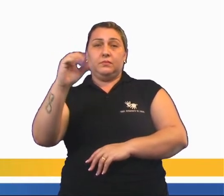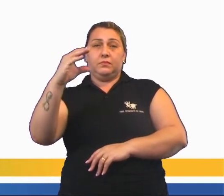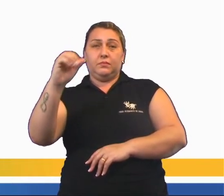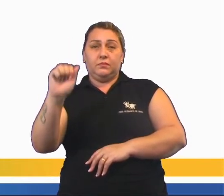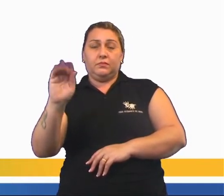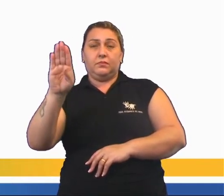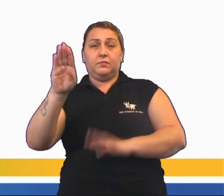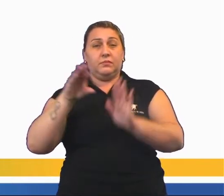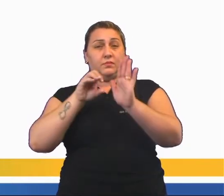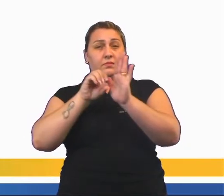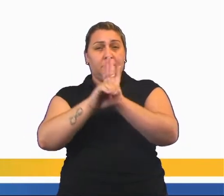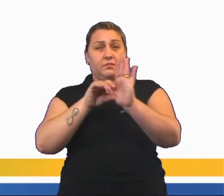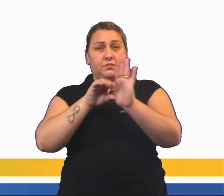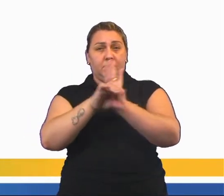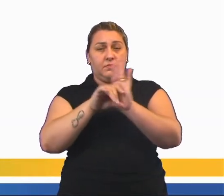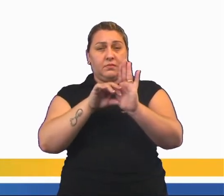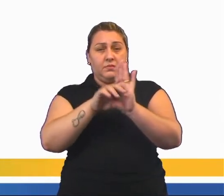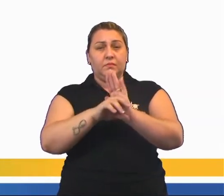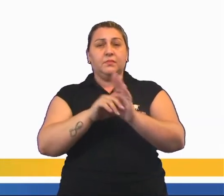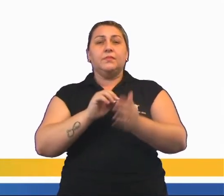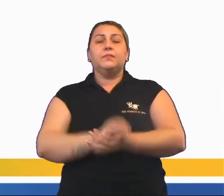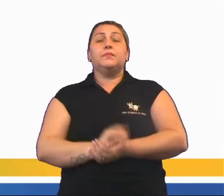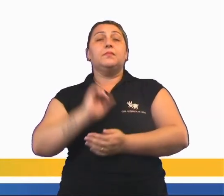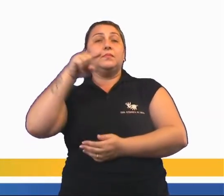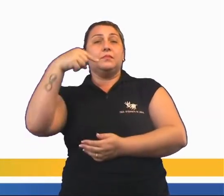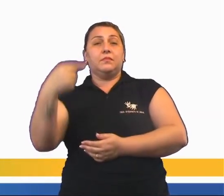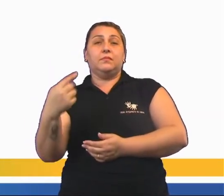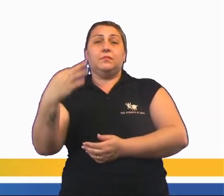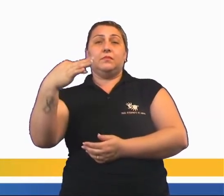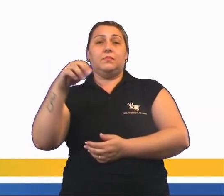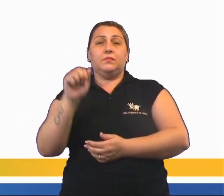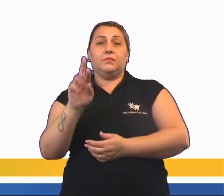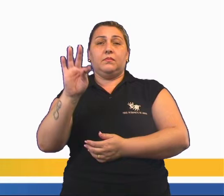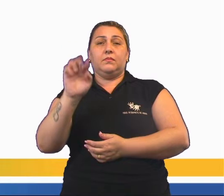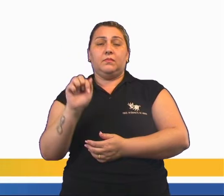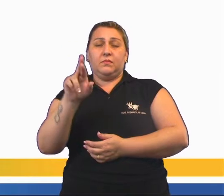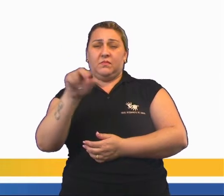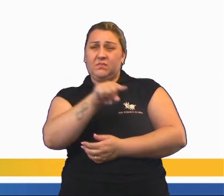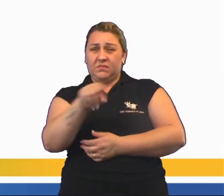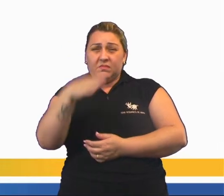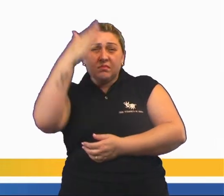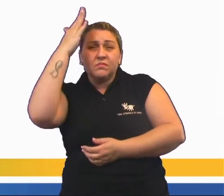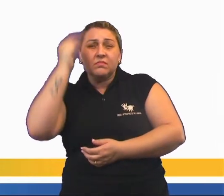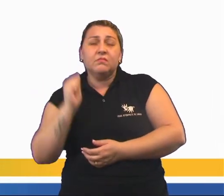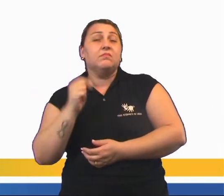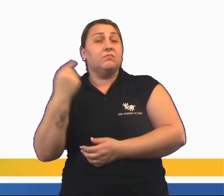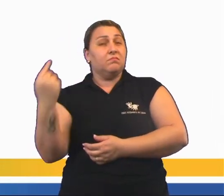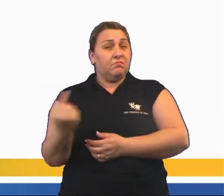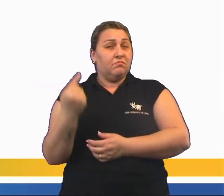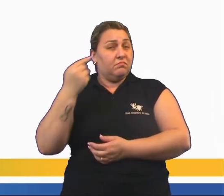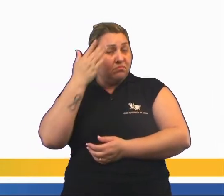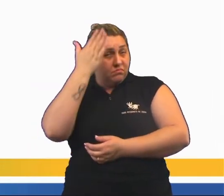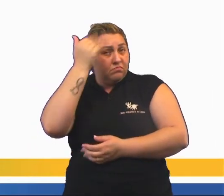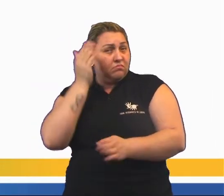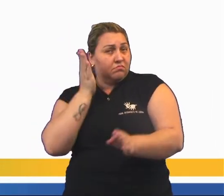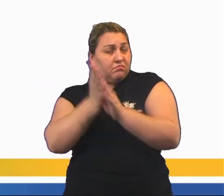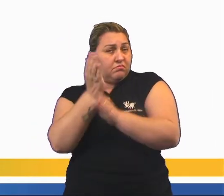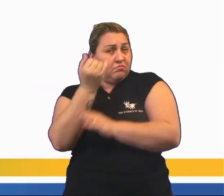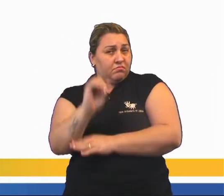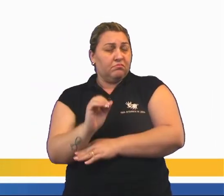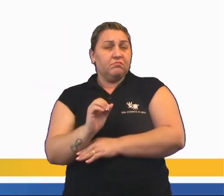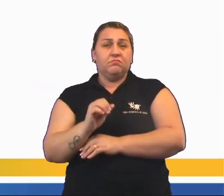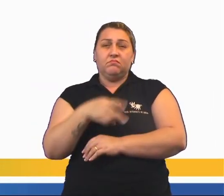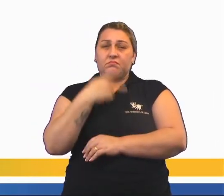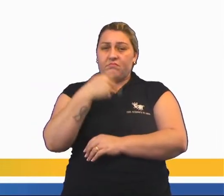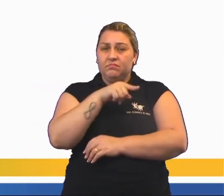mostrado, nesse momento, a placa bacteriana, depois o tártaro. Será que vocês saberiam sozinhos identificar se eu não tivesse